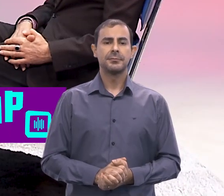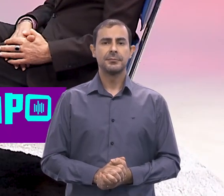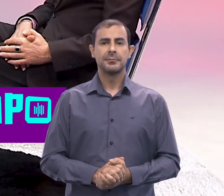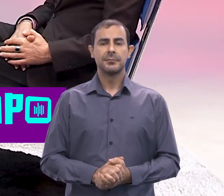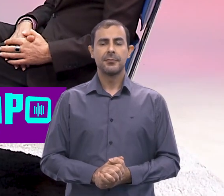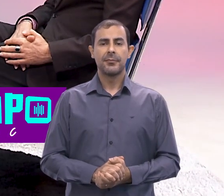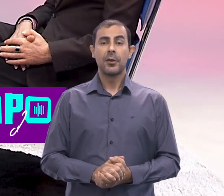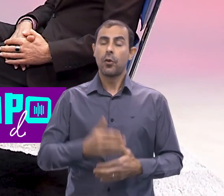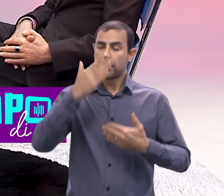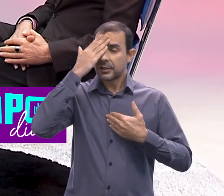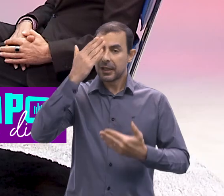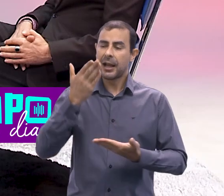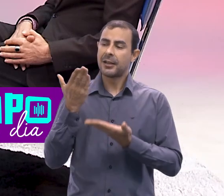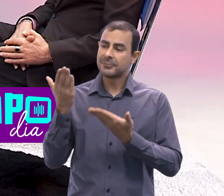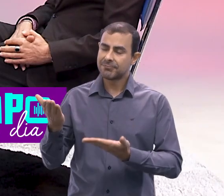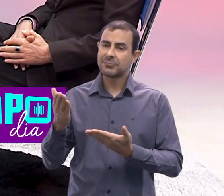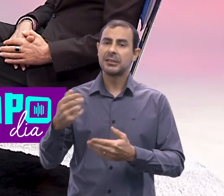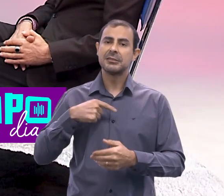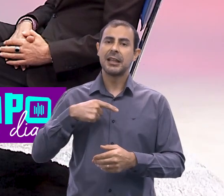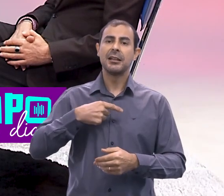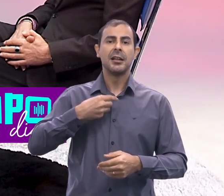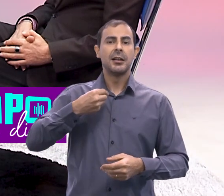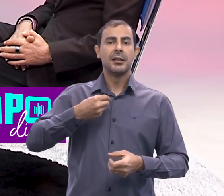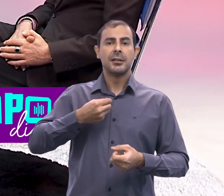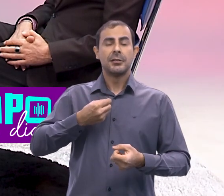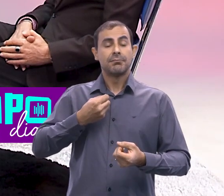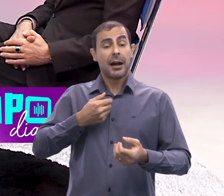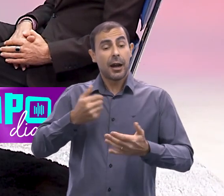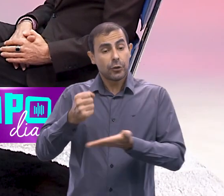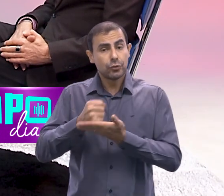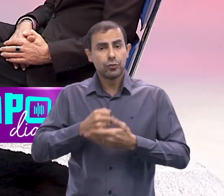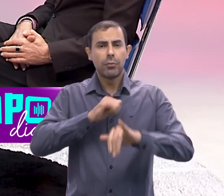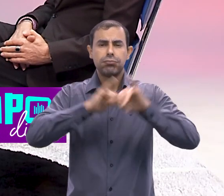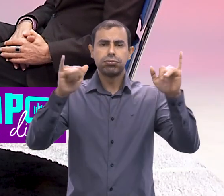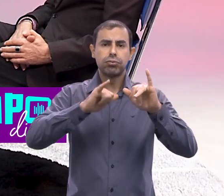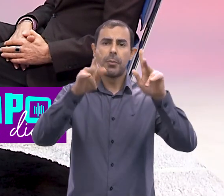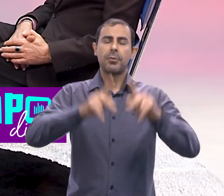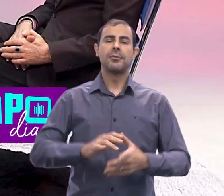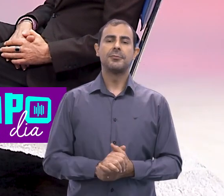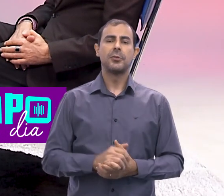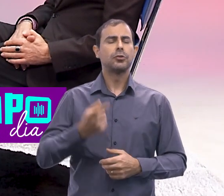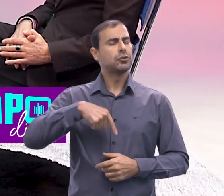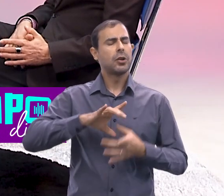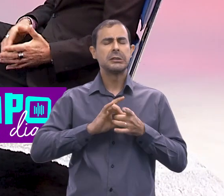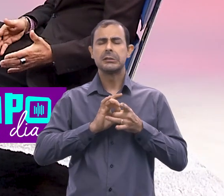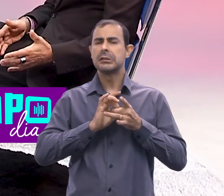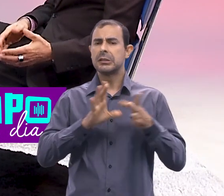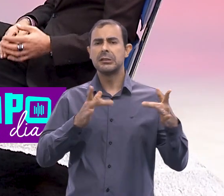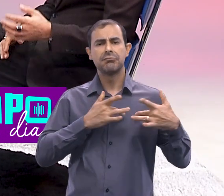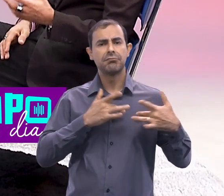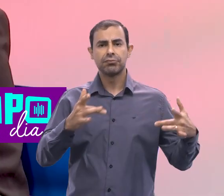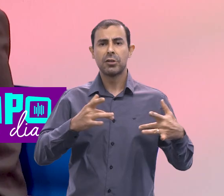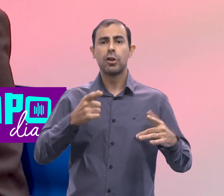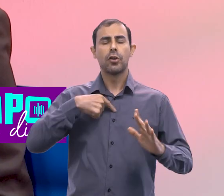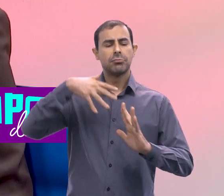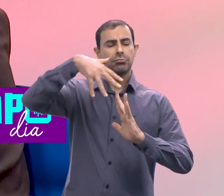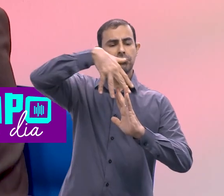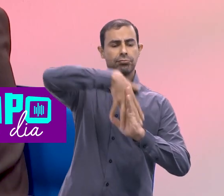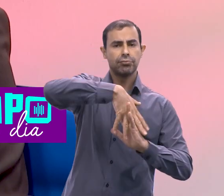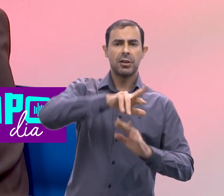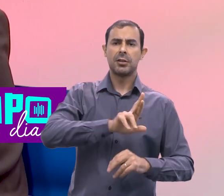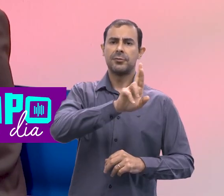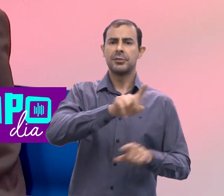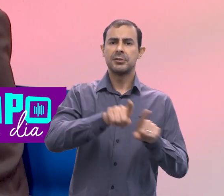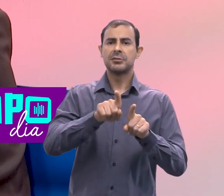Obrigada, Edilson, pela sua contribuição, por trazer essas informações tão importantes aqui para a nossa população. Nós que estamos à disposição, em nome da